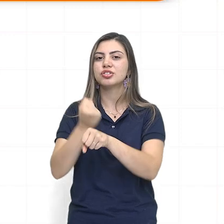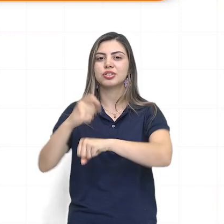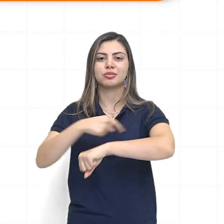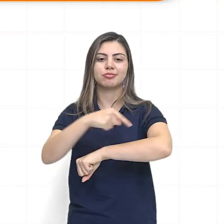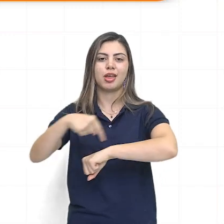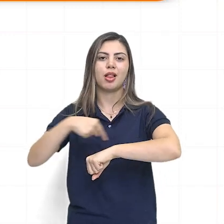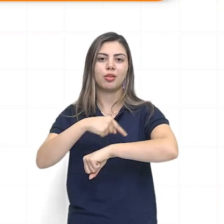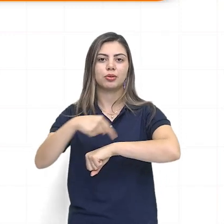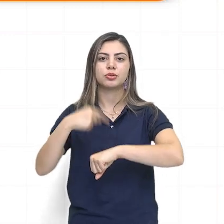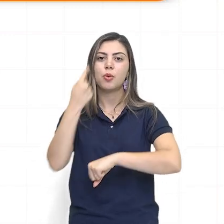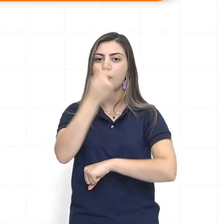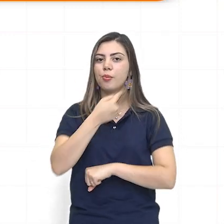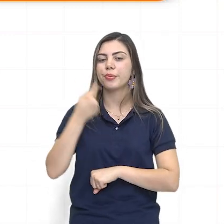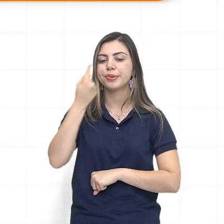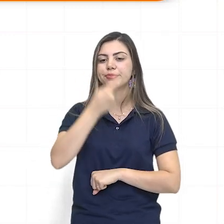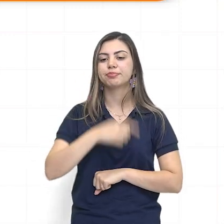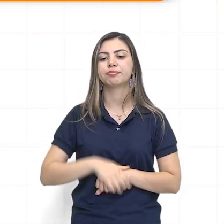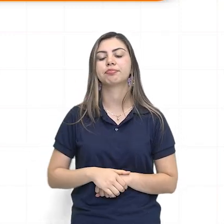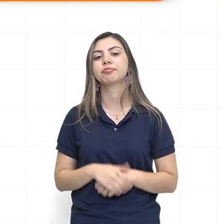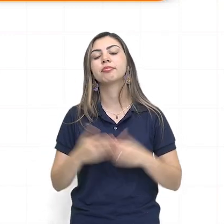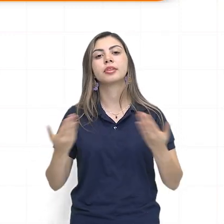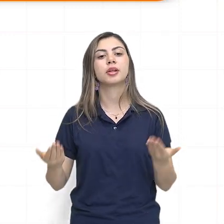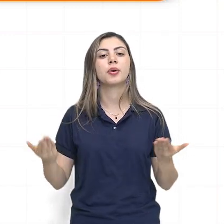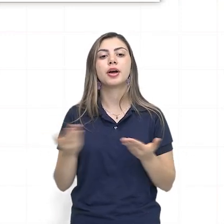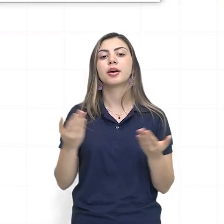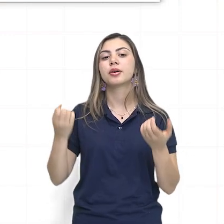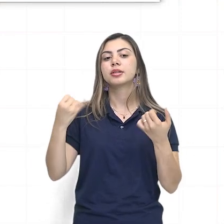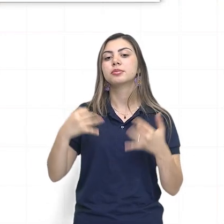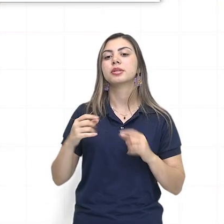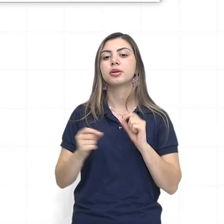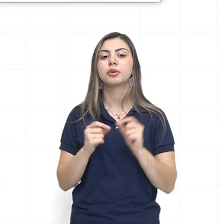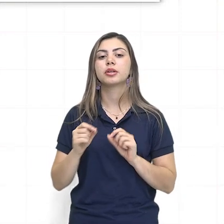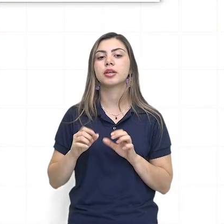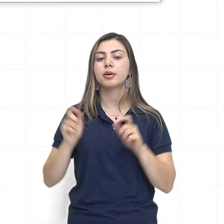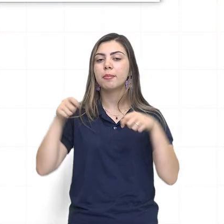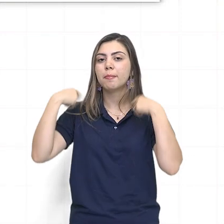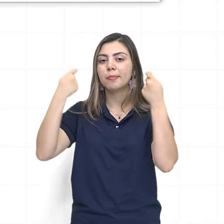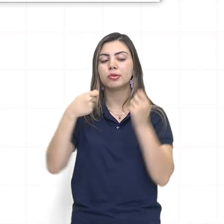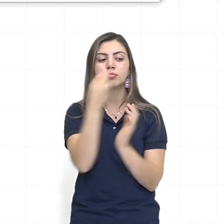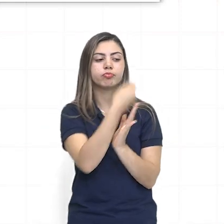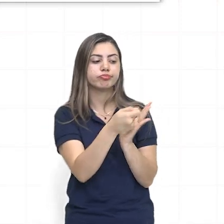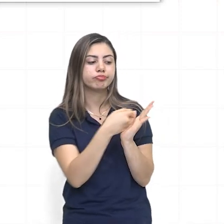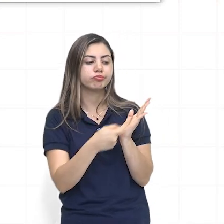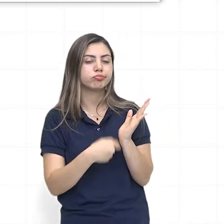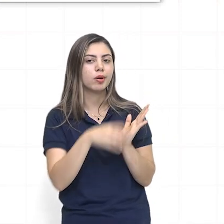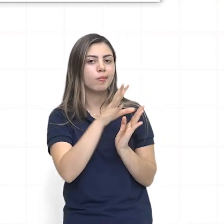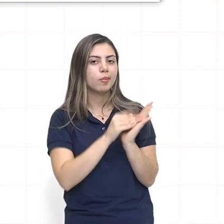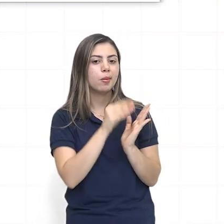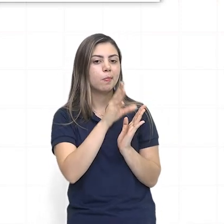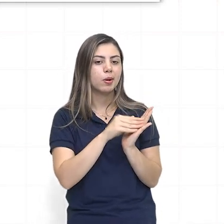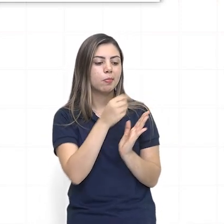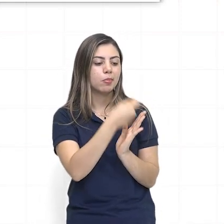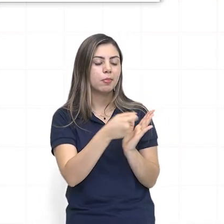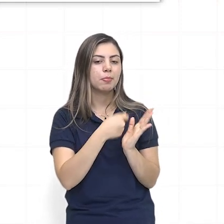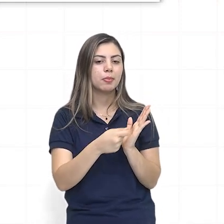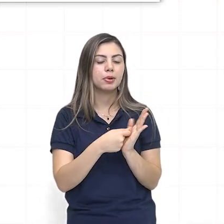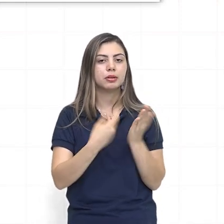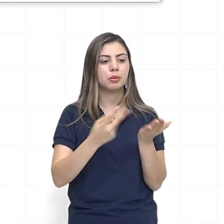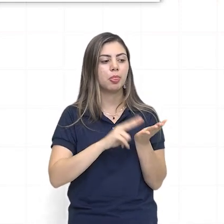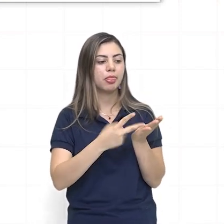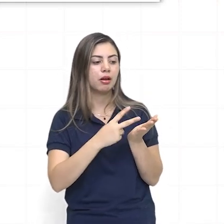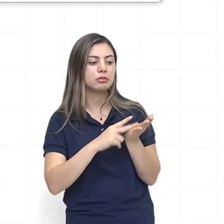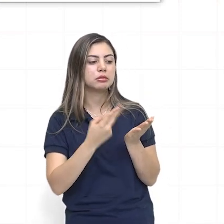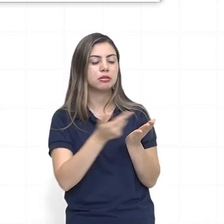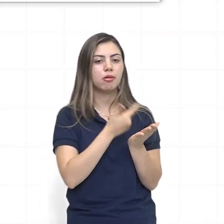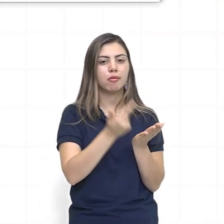dos relógios, tá? Vamos falar agora, então, sobre os monges copistas. Os monges faziam cópias ou traduções